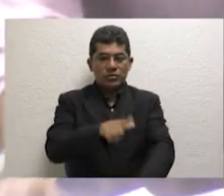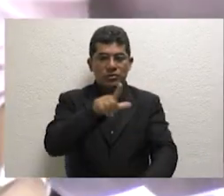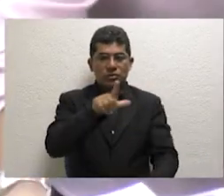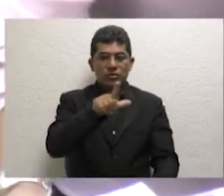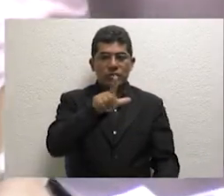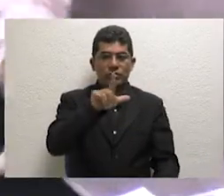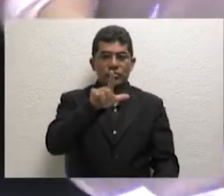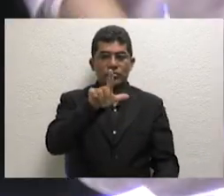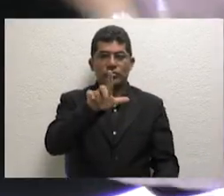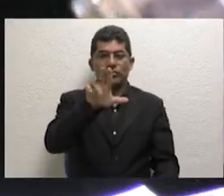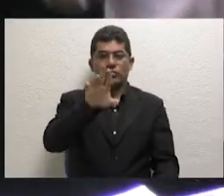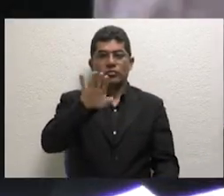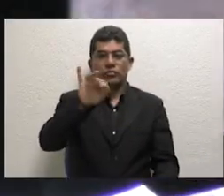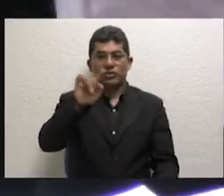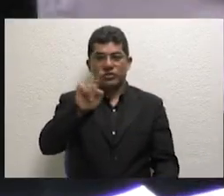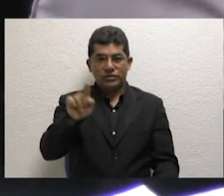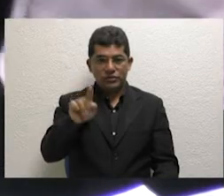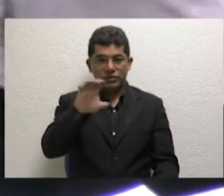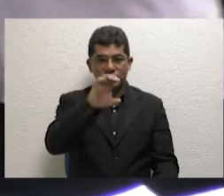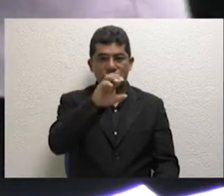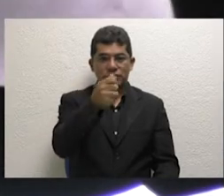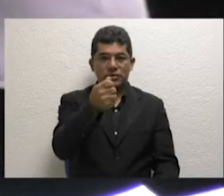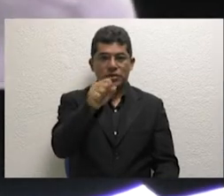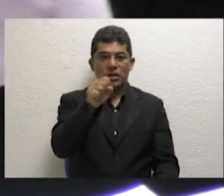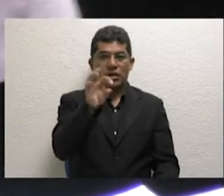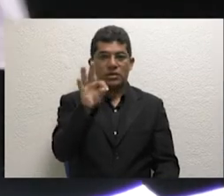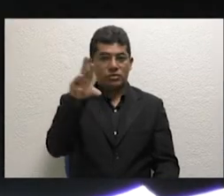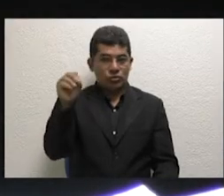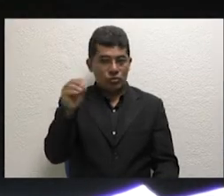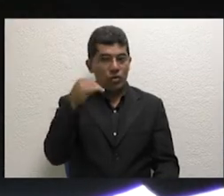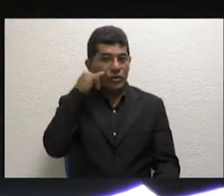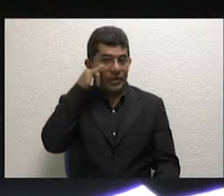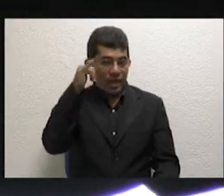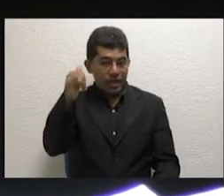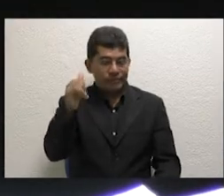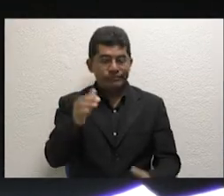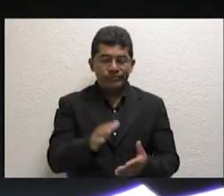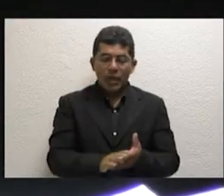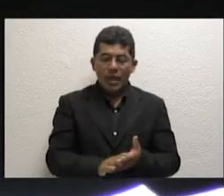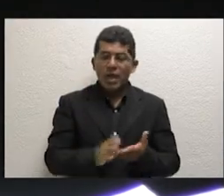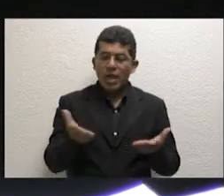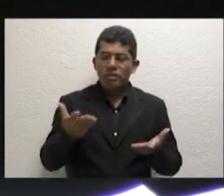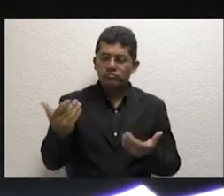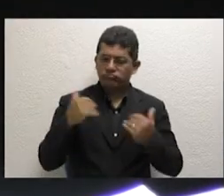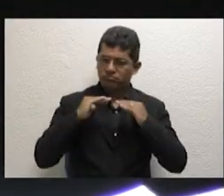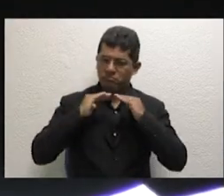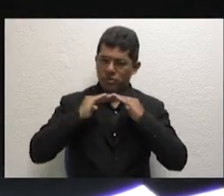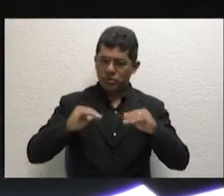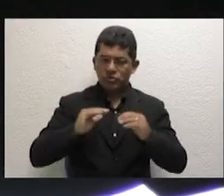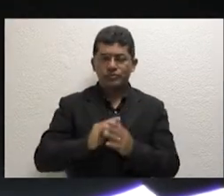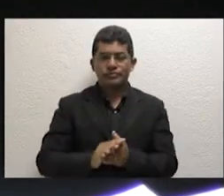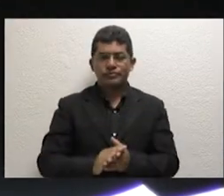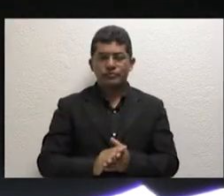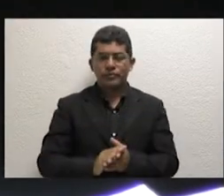Castro e ele pediu que